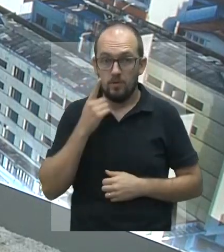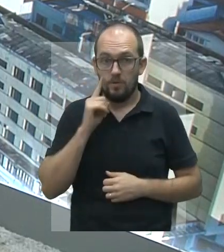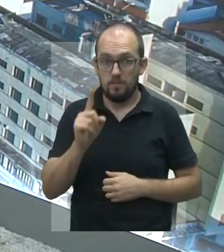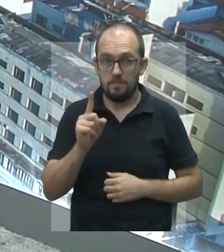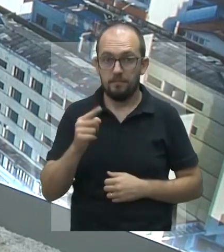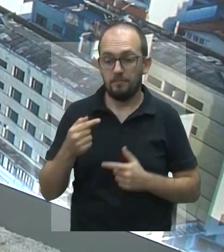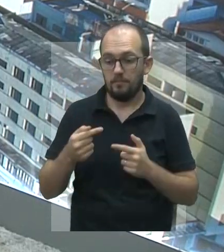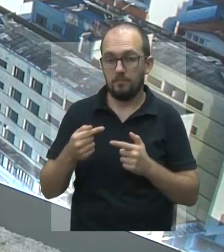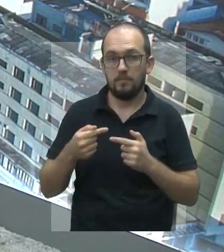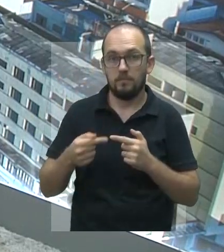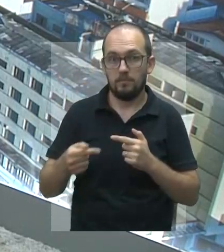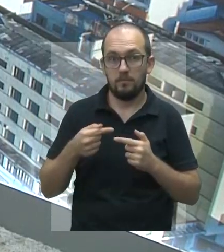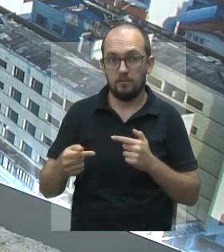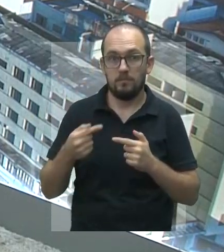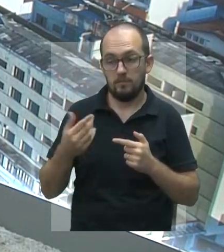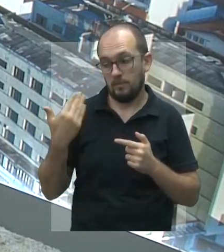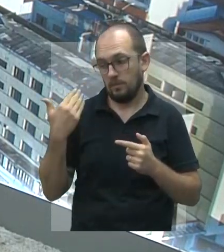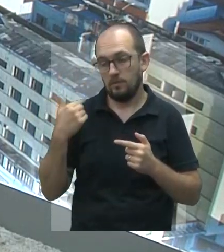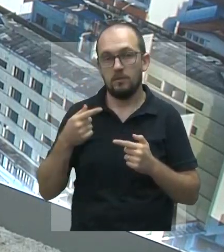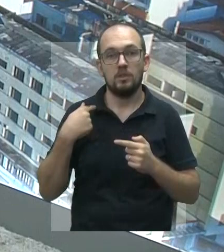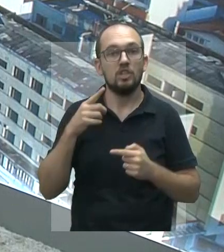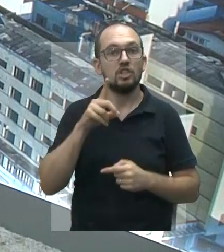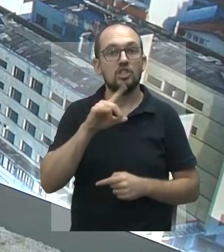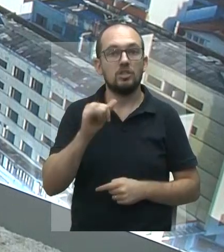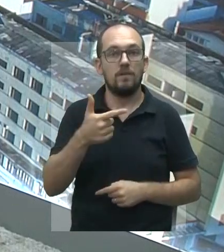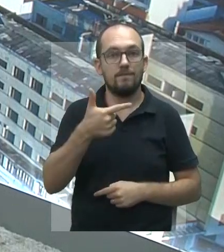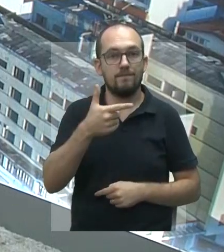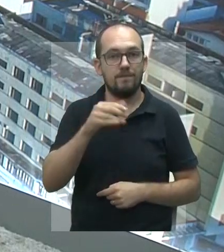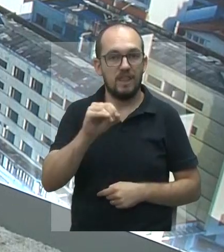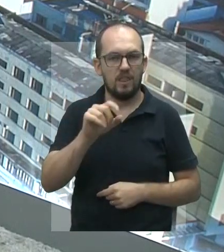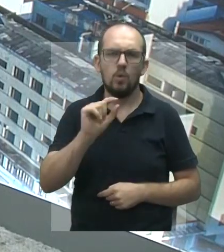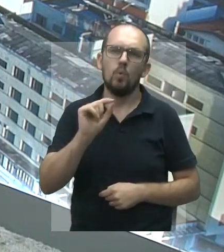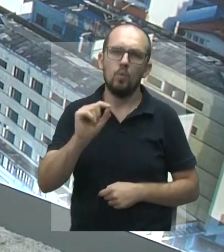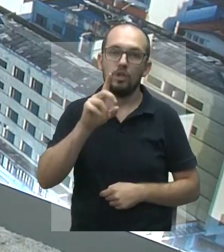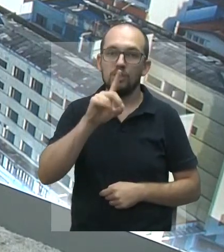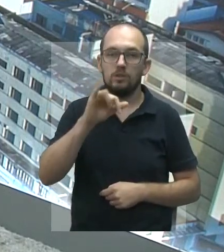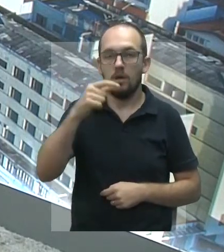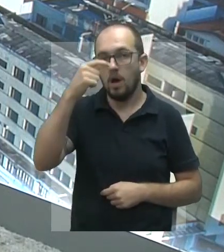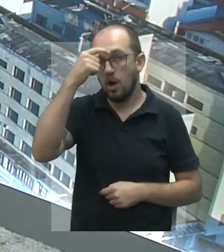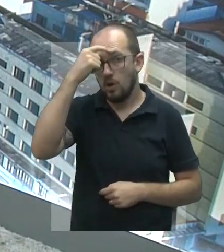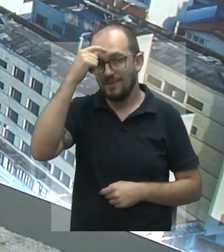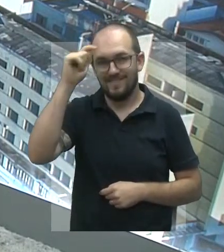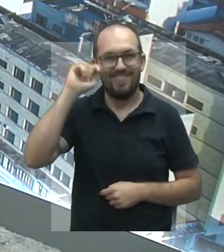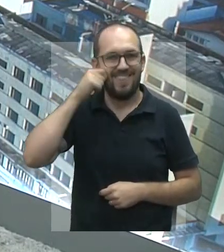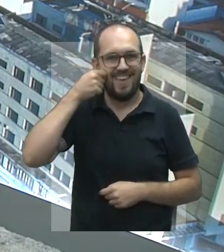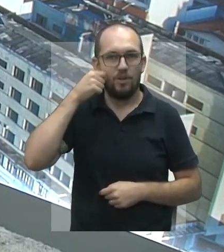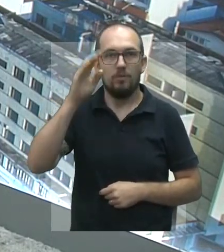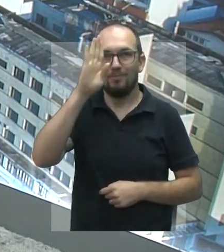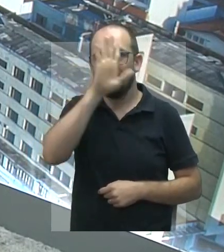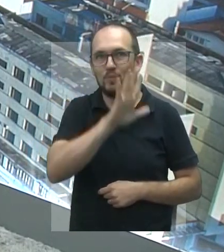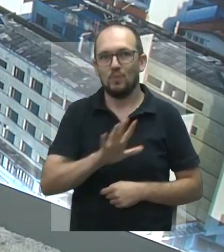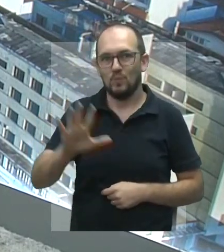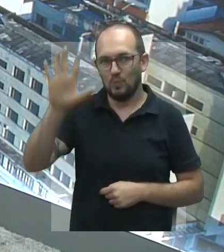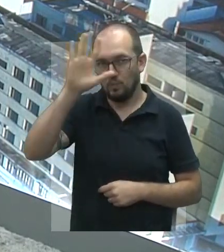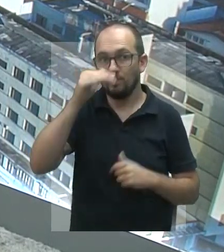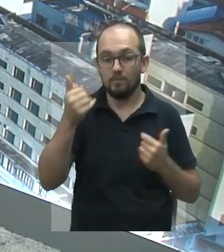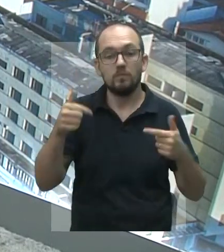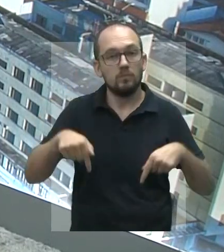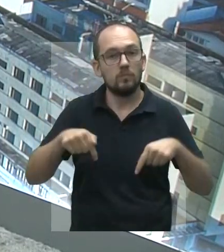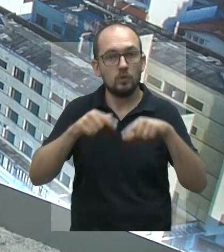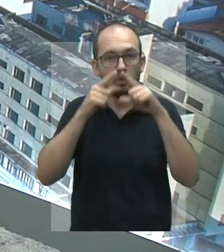nesta semana, dia 20, foi comemorado o Dia da Consciência Negra em todo o país, e aqui em Jaú nós acompanhamos